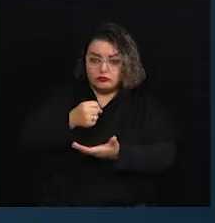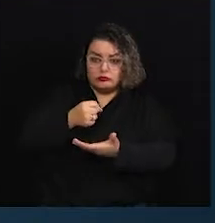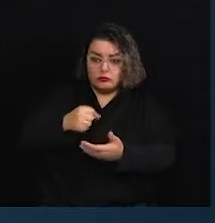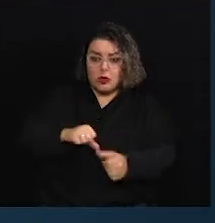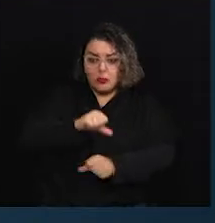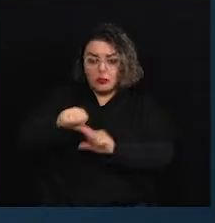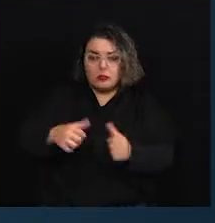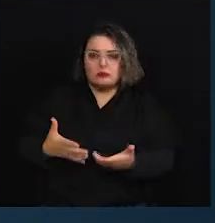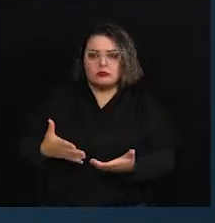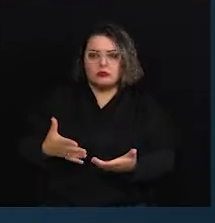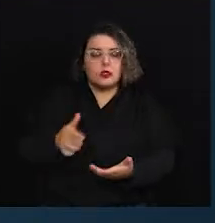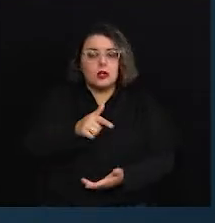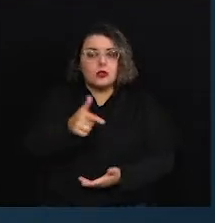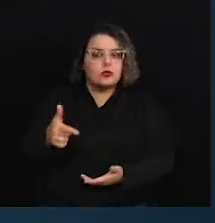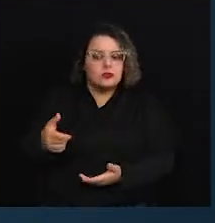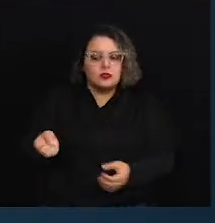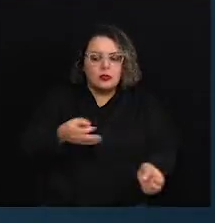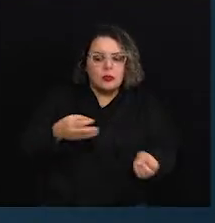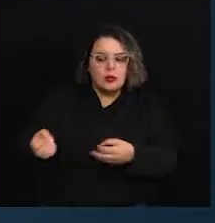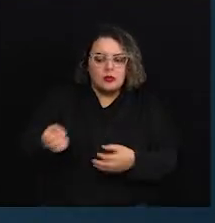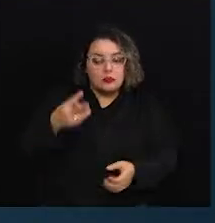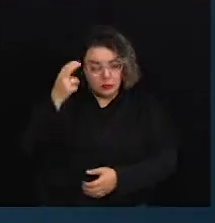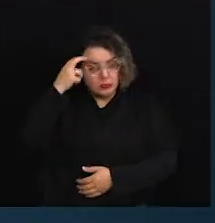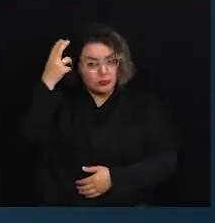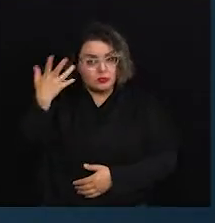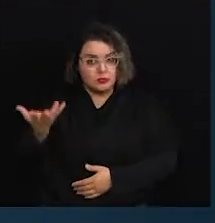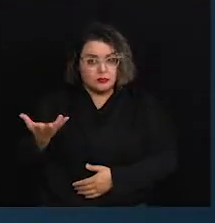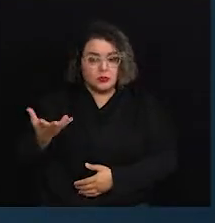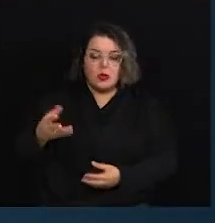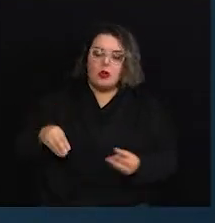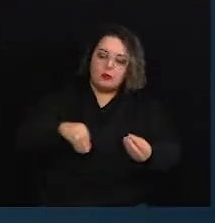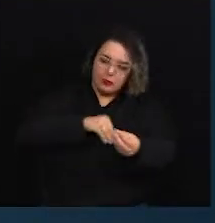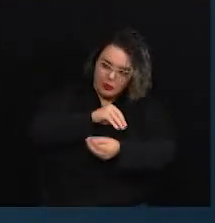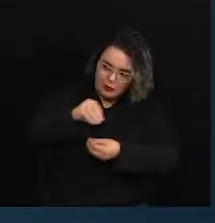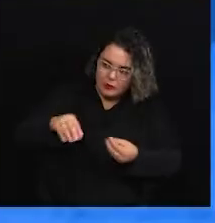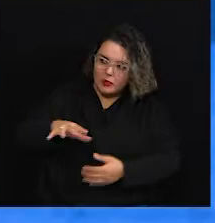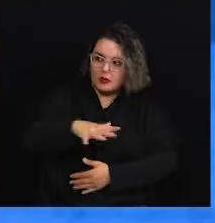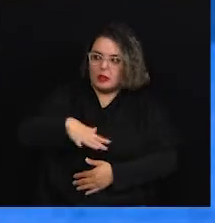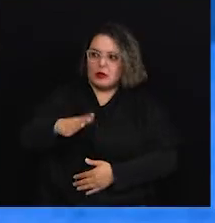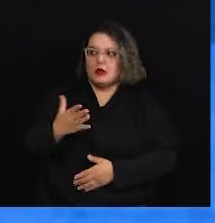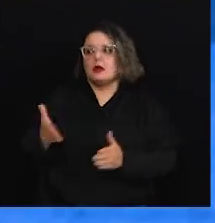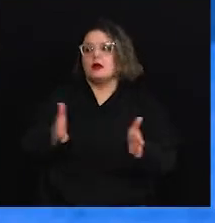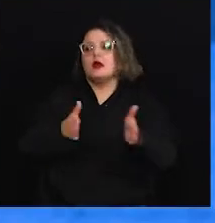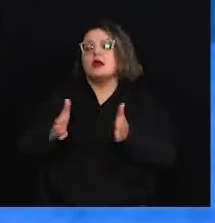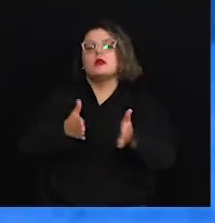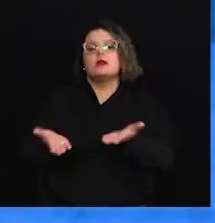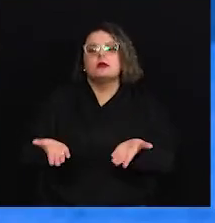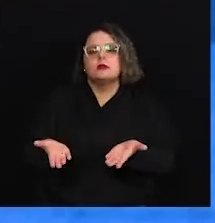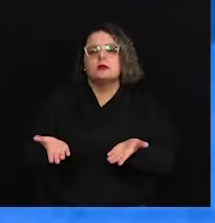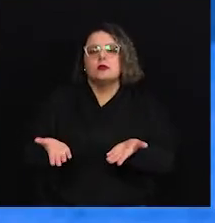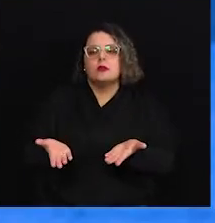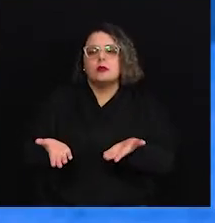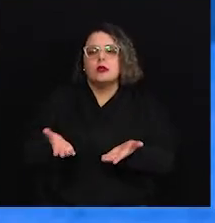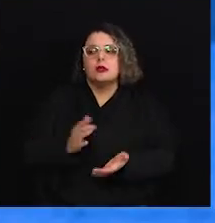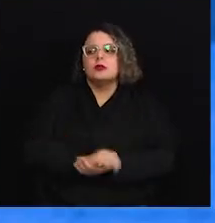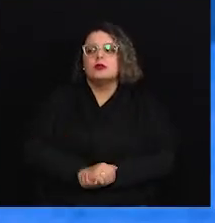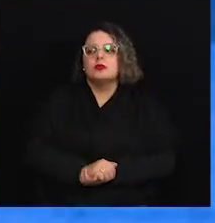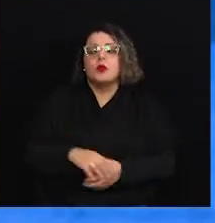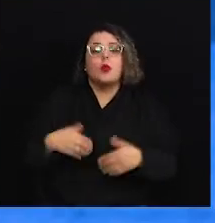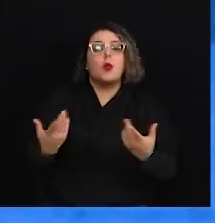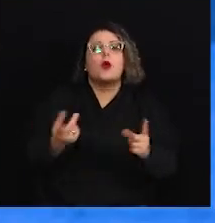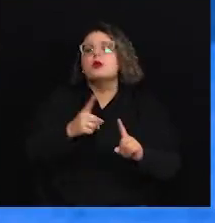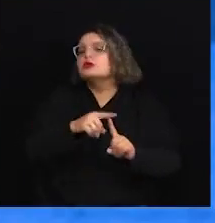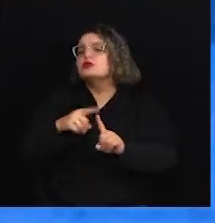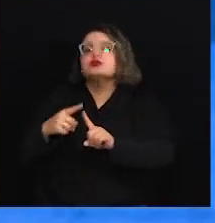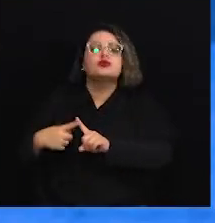de inteligência para trazer inovação para essas empresas. Então, foi a partir daí que eu me envolvi com o tema. E a partir desse momento, que